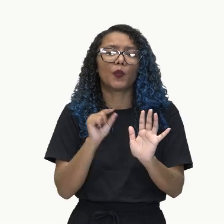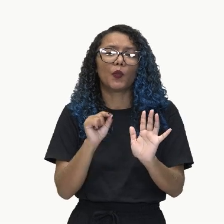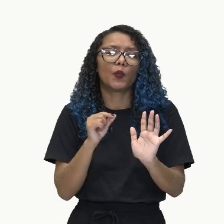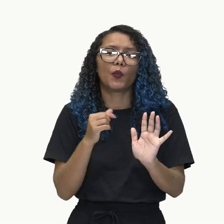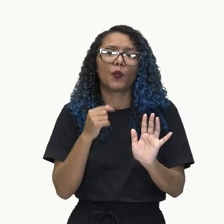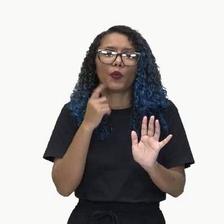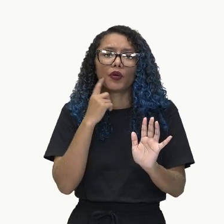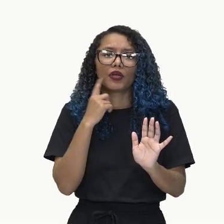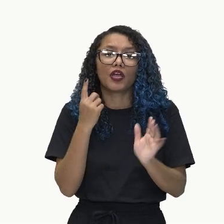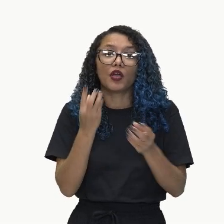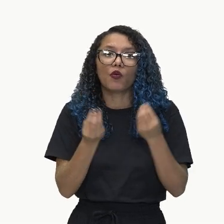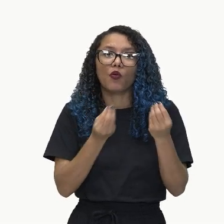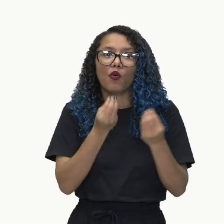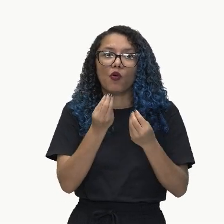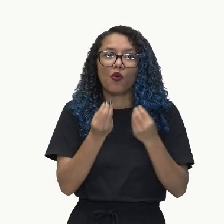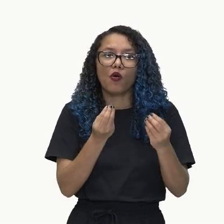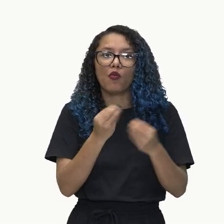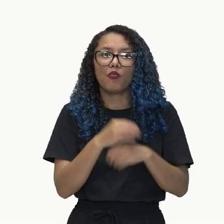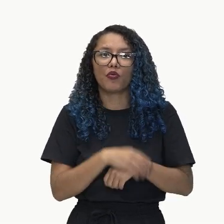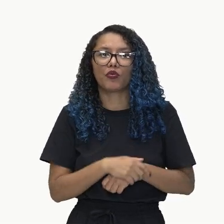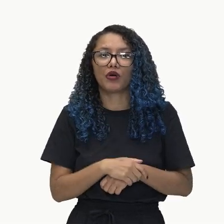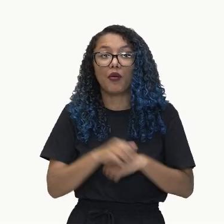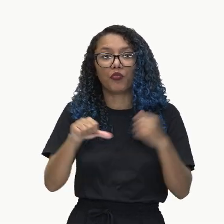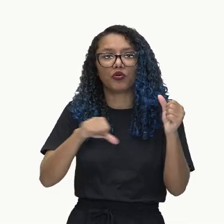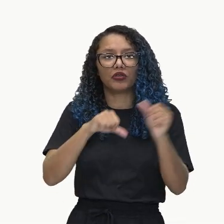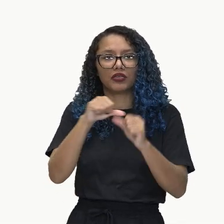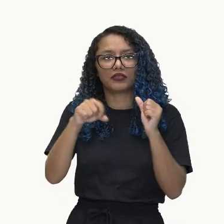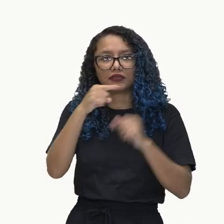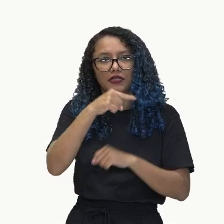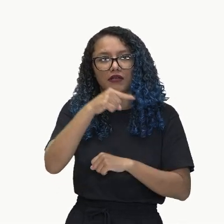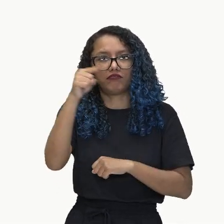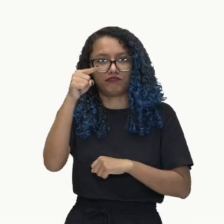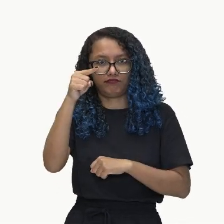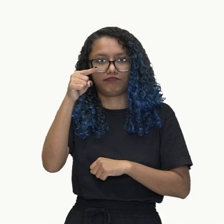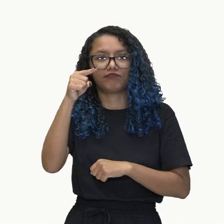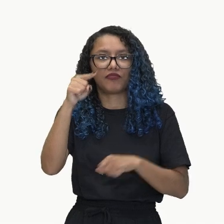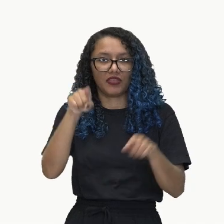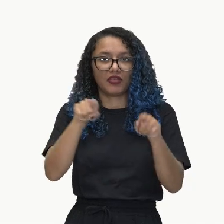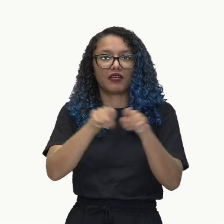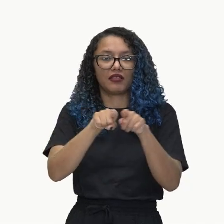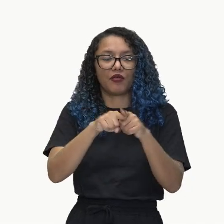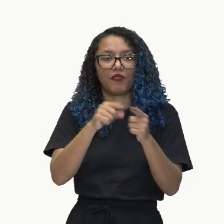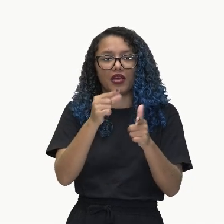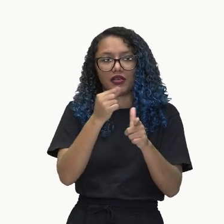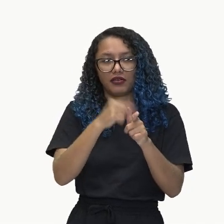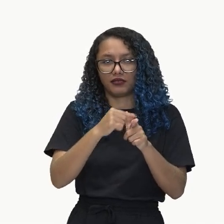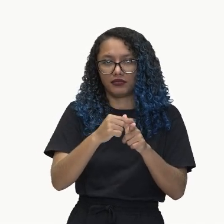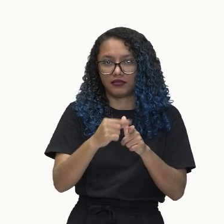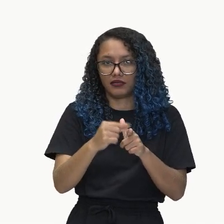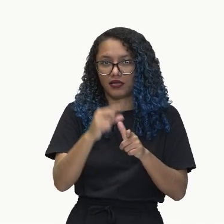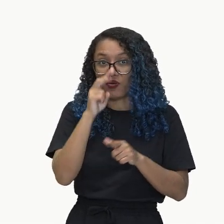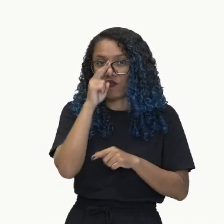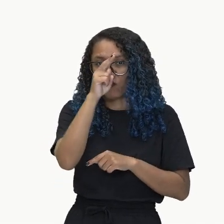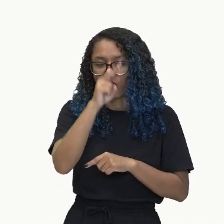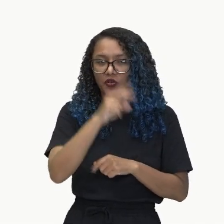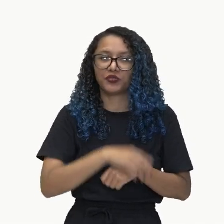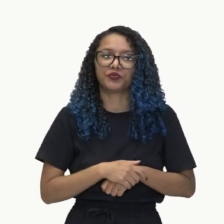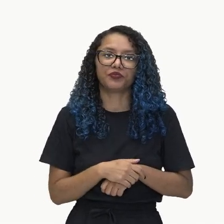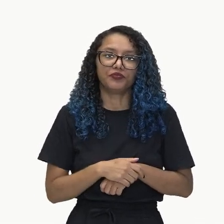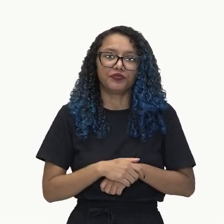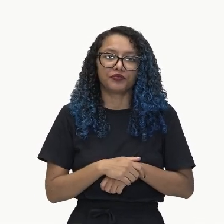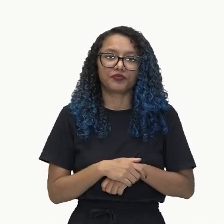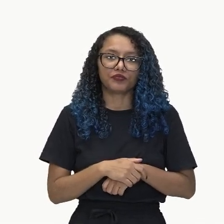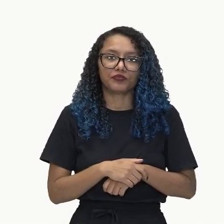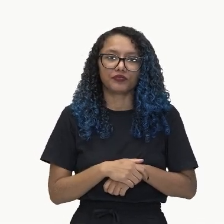esse caminhar da sílaba tônica e do acento Ok guardem essas palavras não digo as palavras em